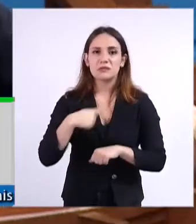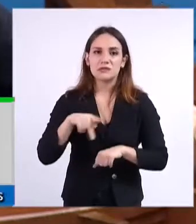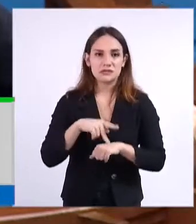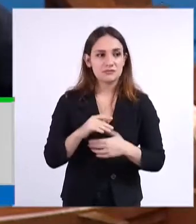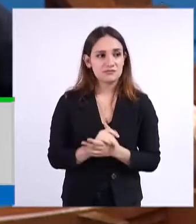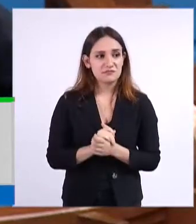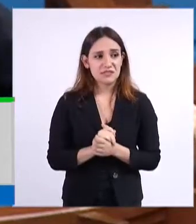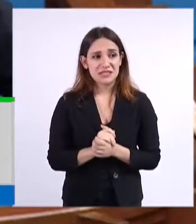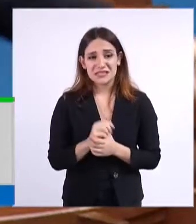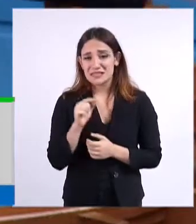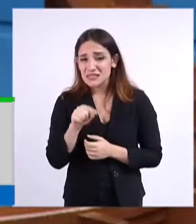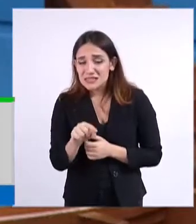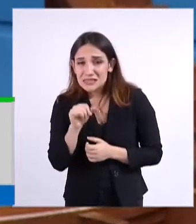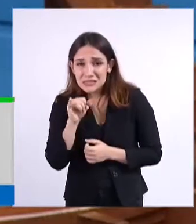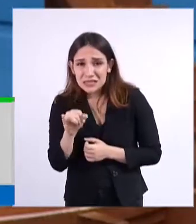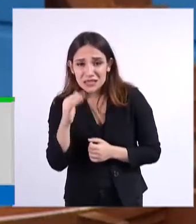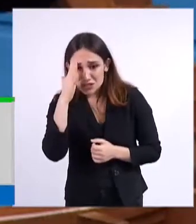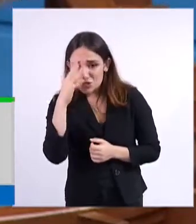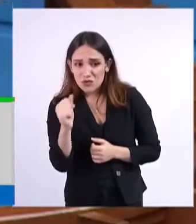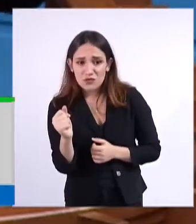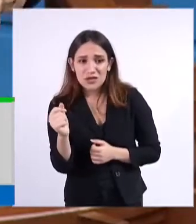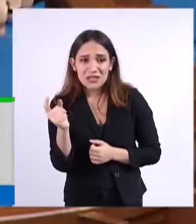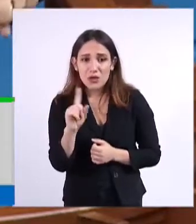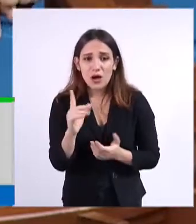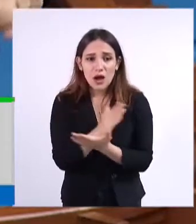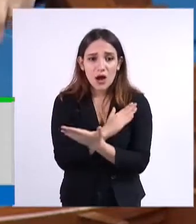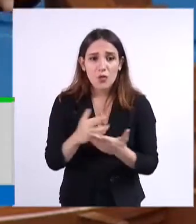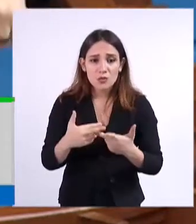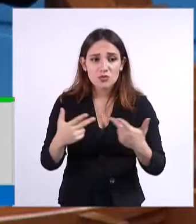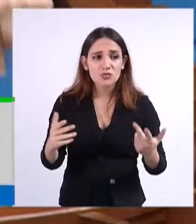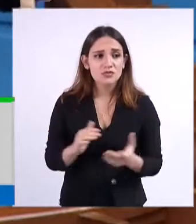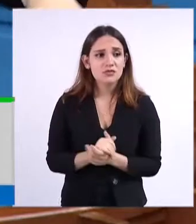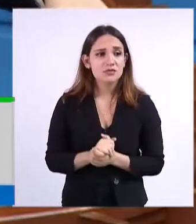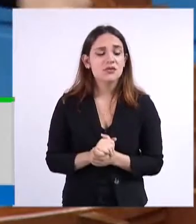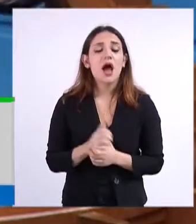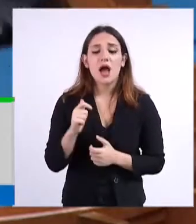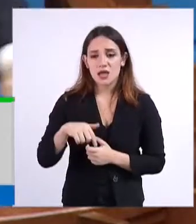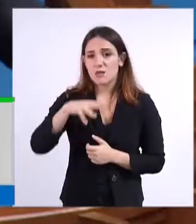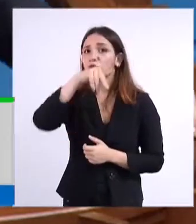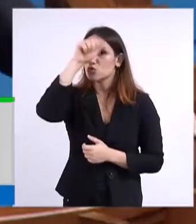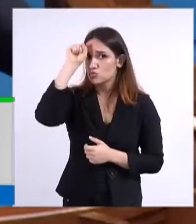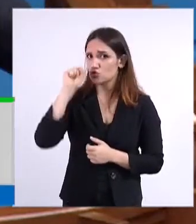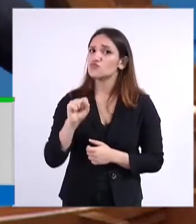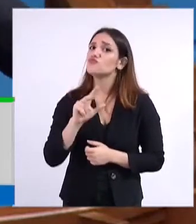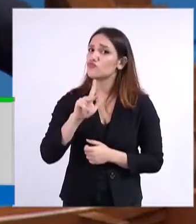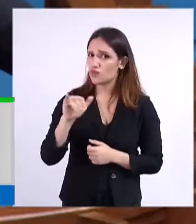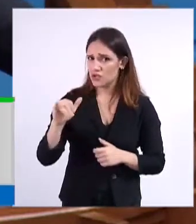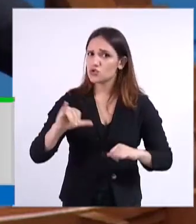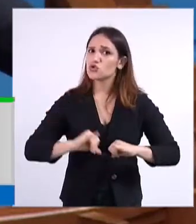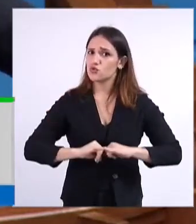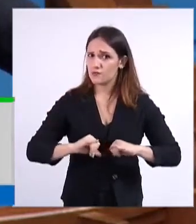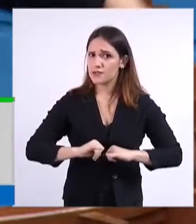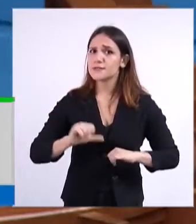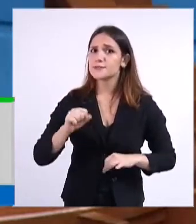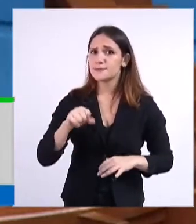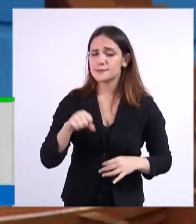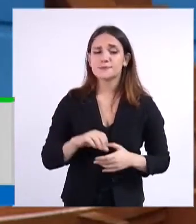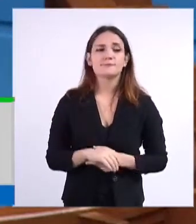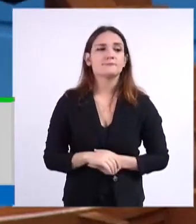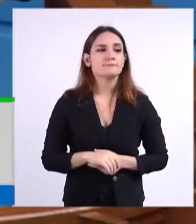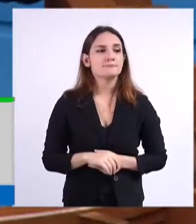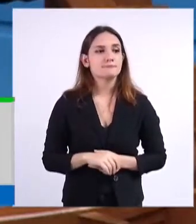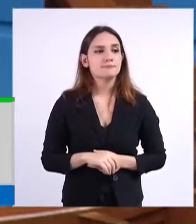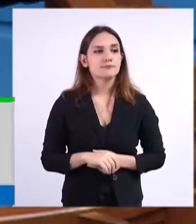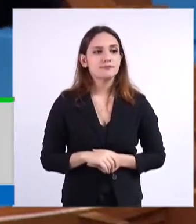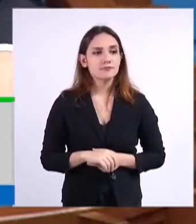coisas, nós aqui do Mato Grosso do Sul vamos sofrer, deputado Dona Evandro de Matos. Nós